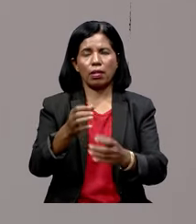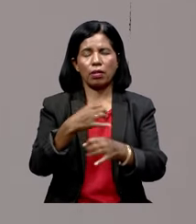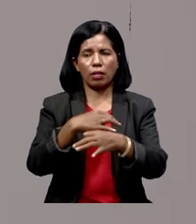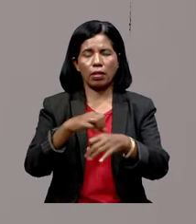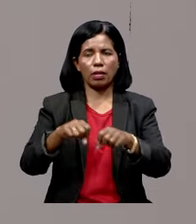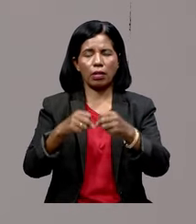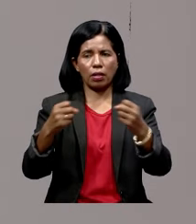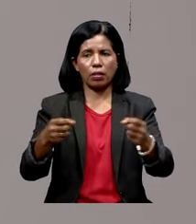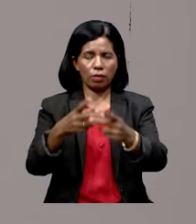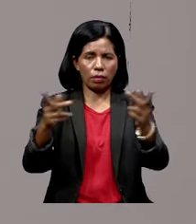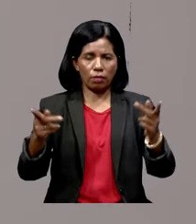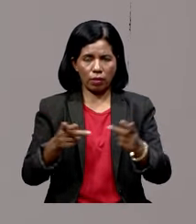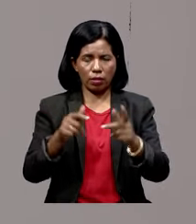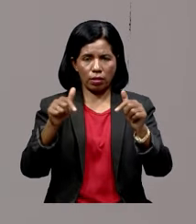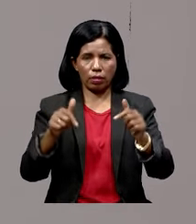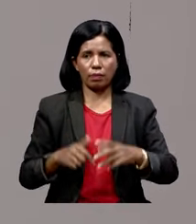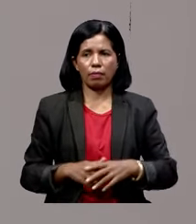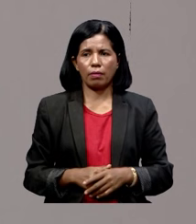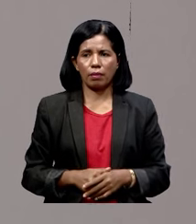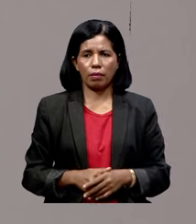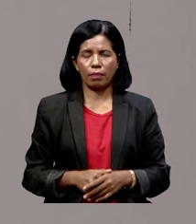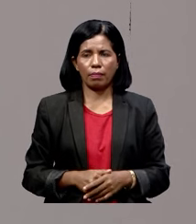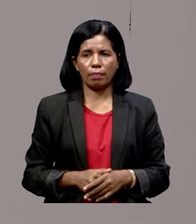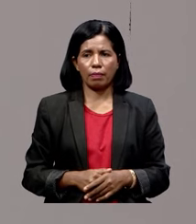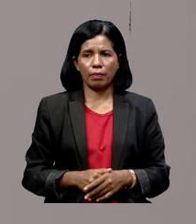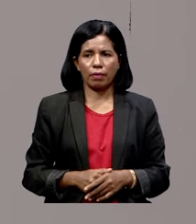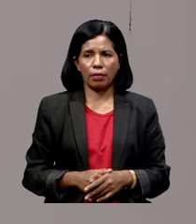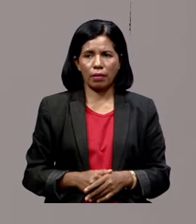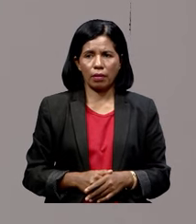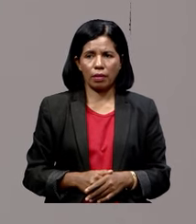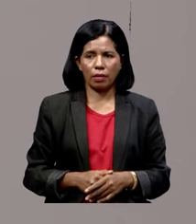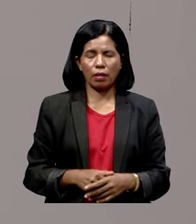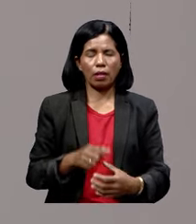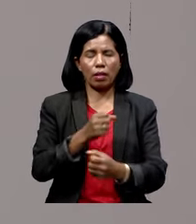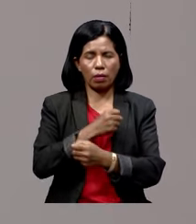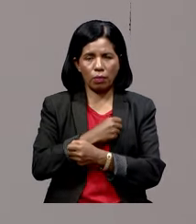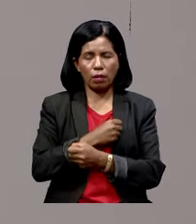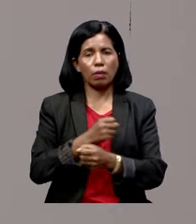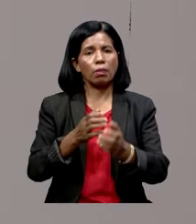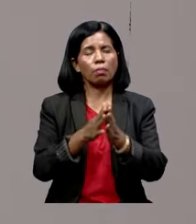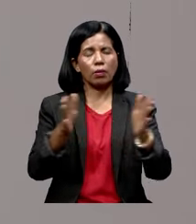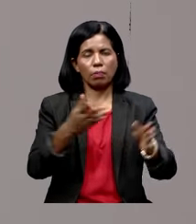vata insagrada. Neduni, a cor boa para ir me tomar,